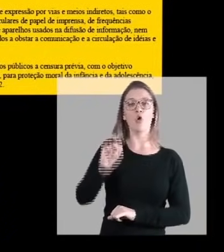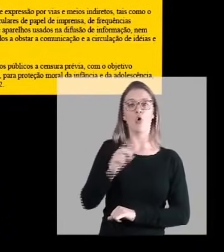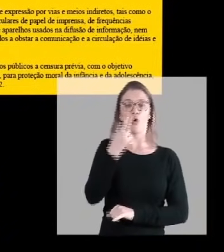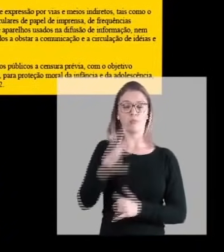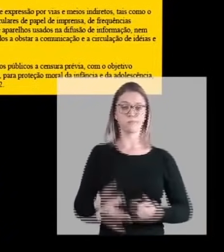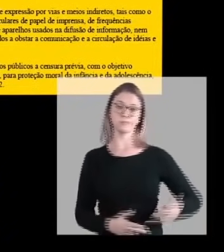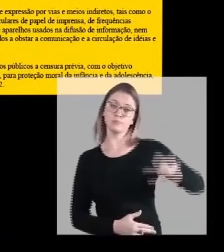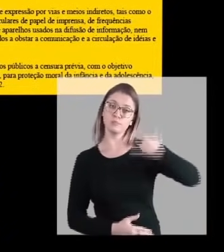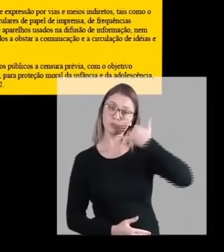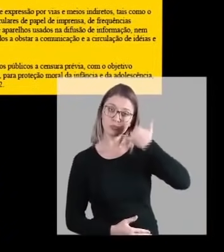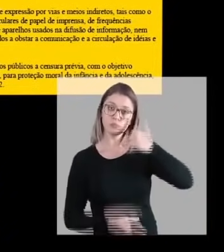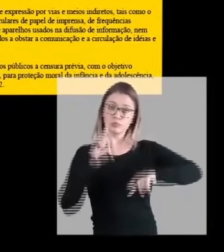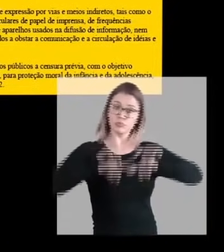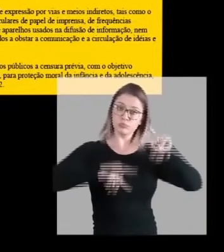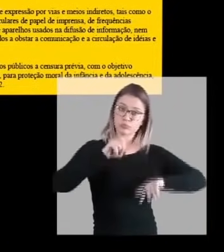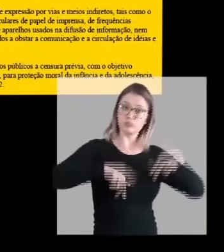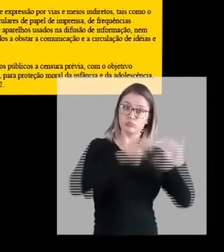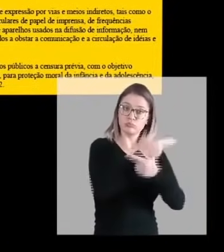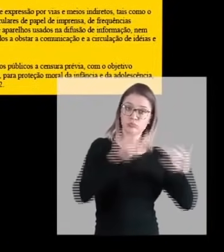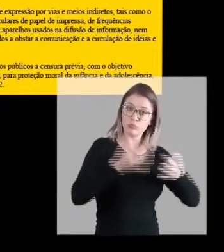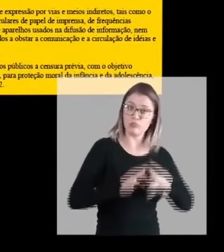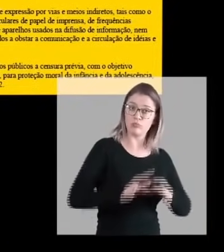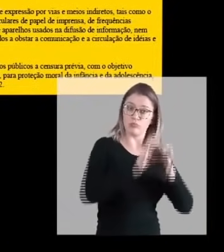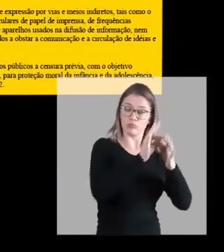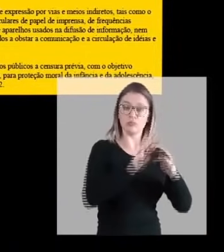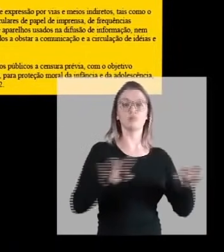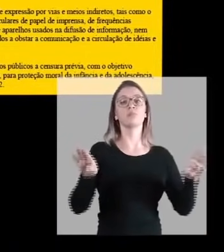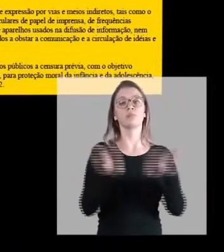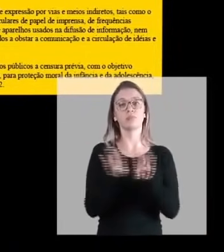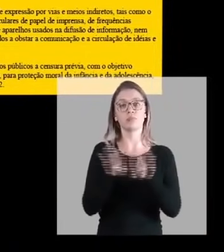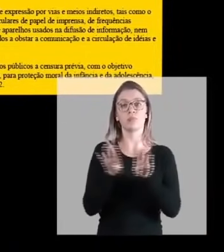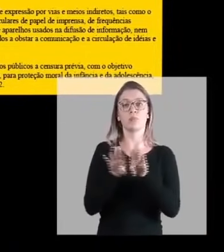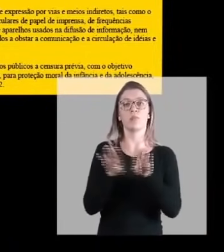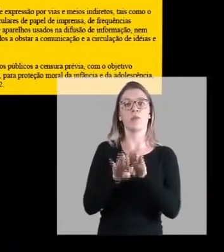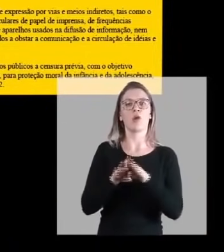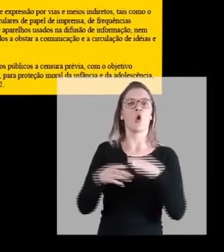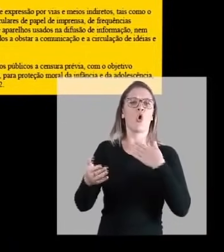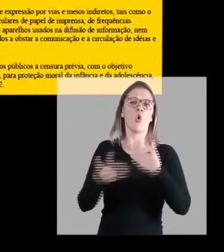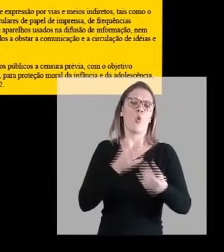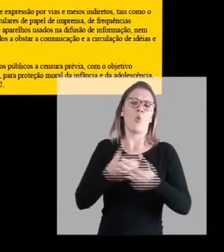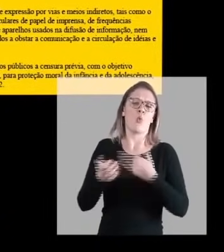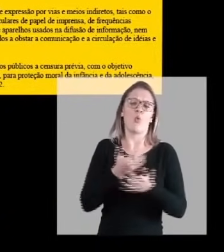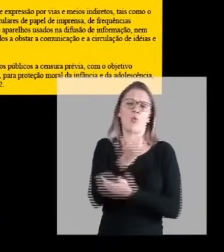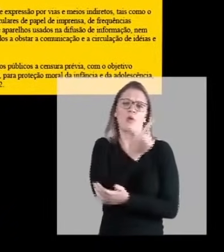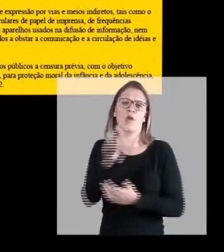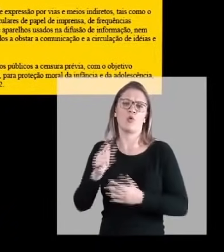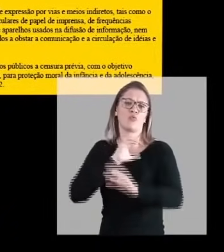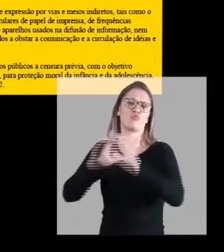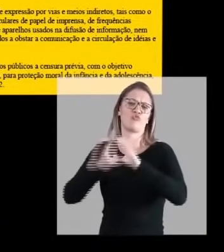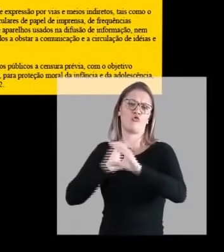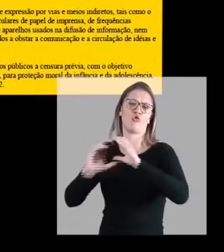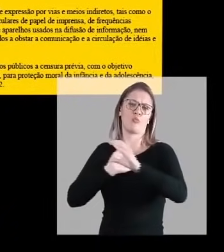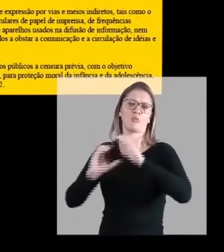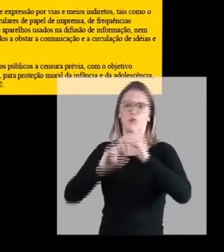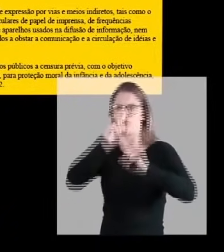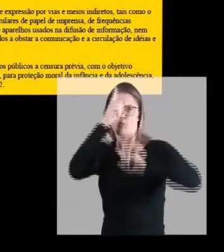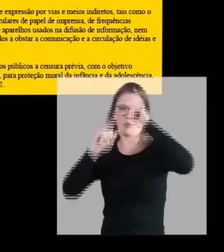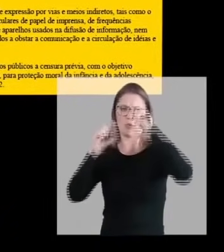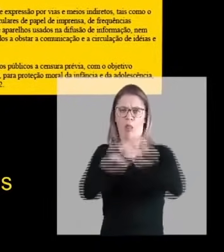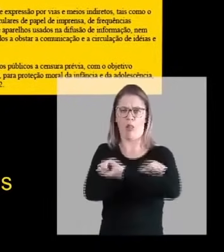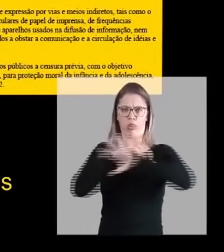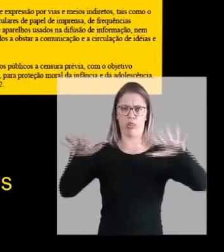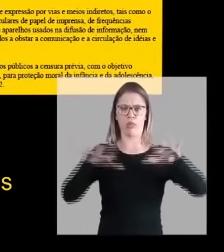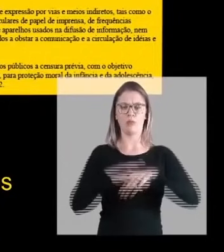e aparelhos usados na difusão de informação, nem por quaisquer outros meios destinados a obstar a comunicação e a circulação de ideias e